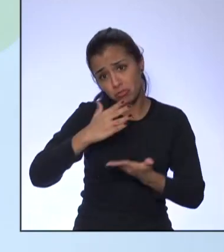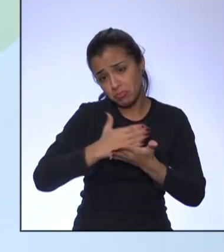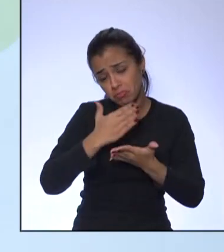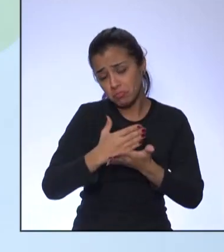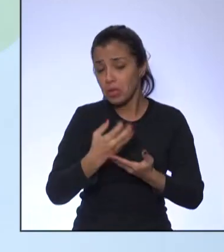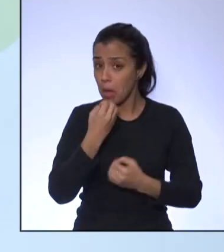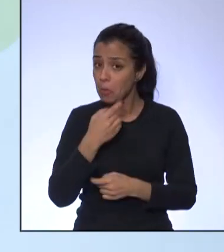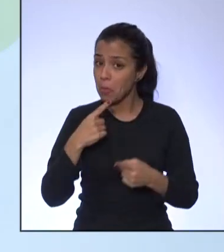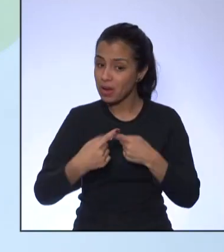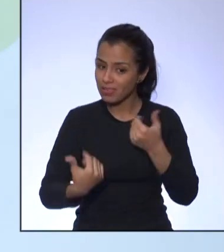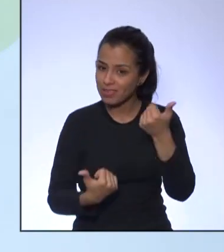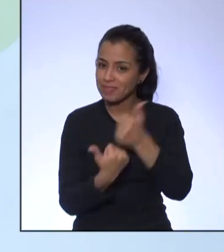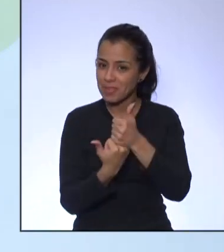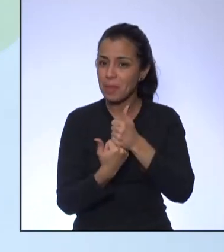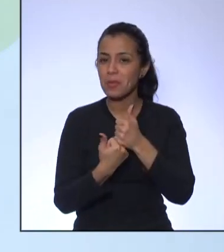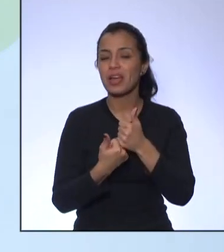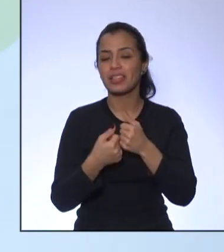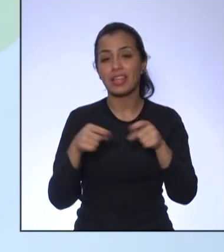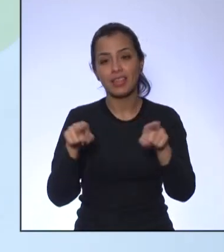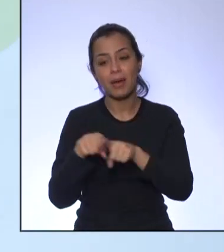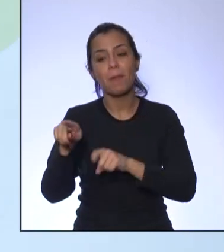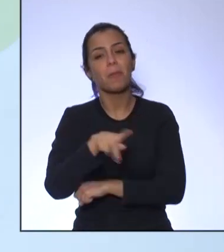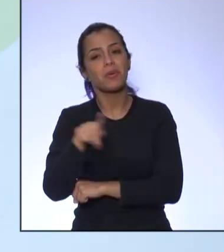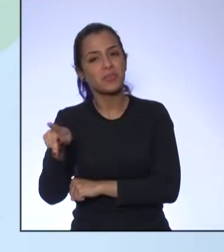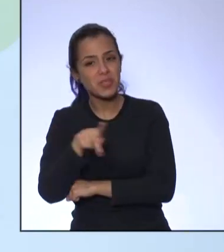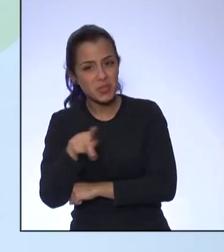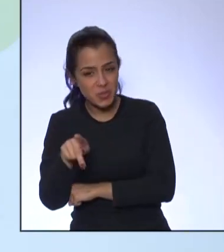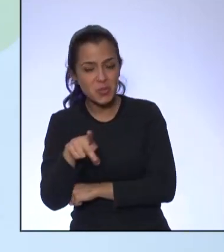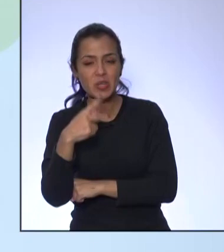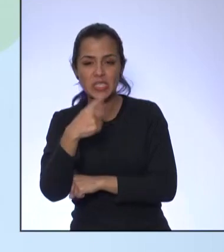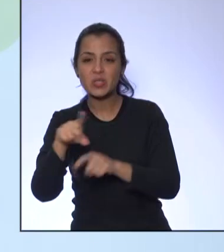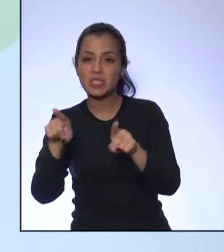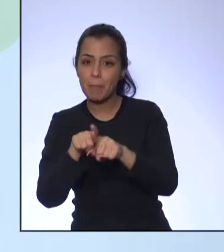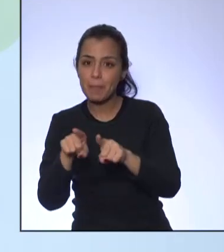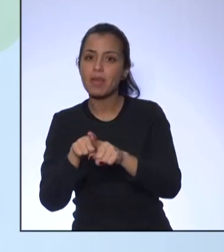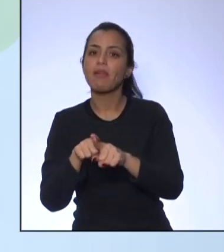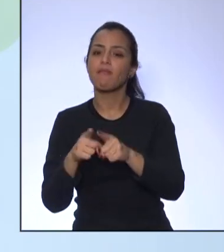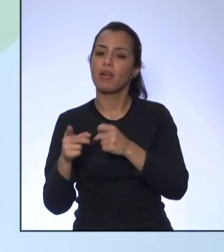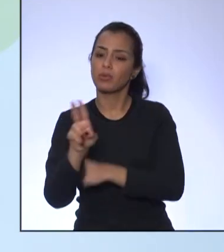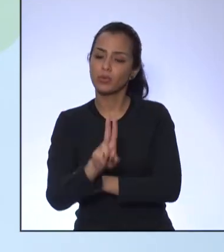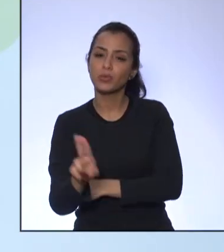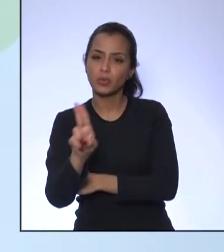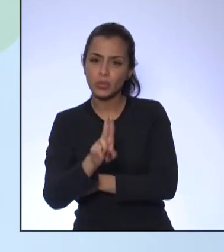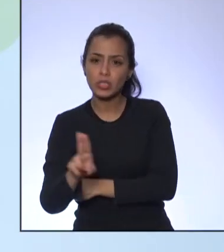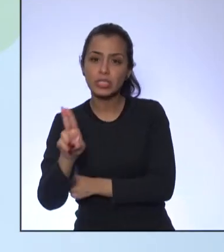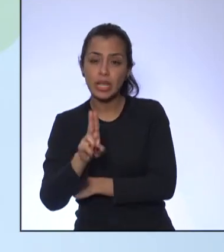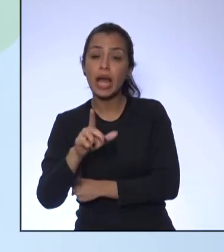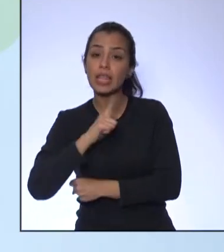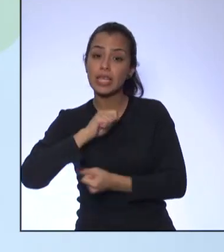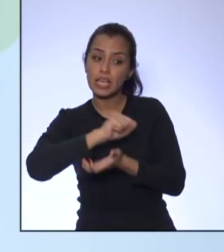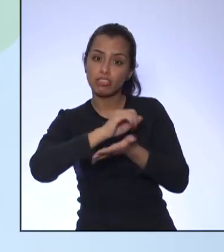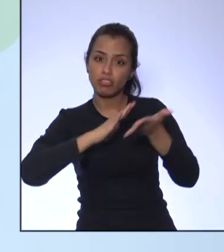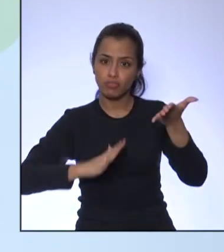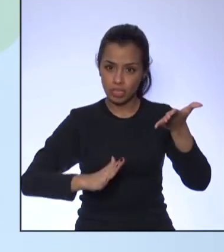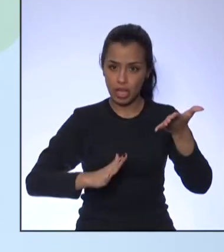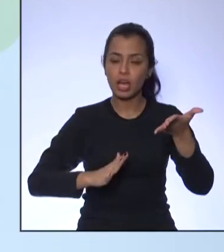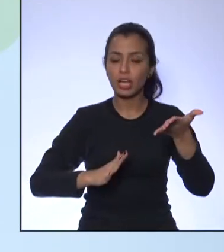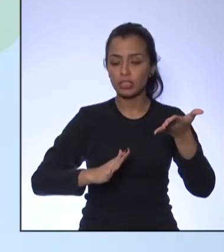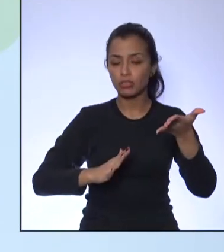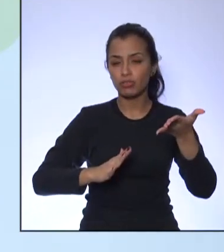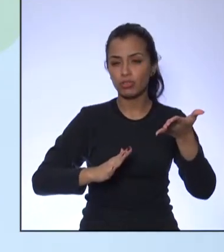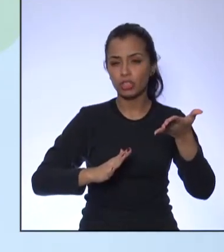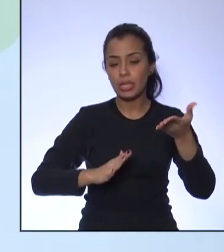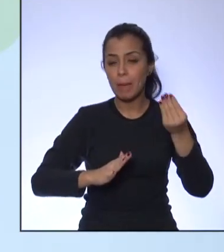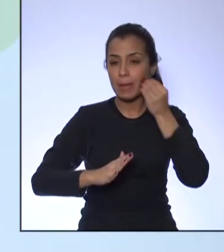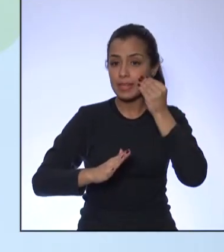servir de base para os professores de vocês utilizarem, adaptarem as atividades. Muitas dessas atividades elas foram pensadas para fazer de